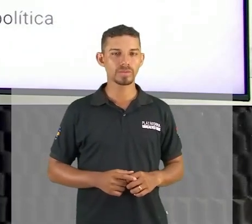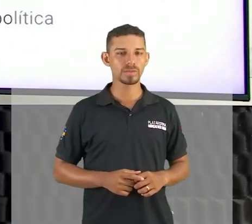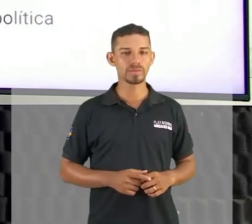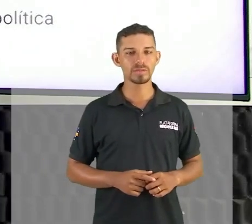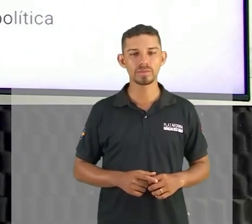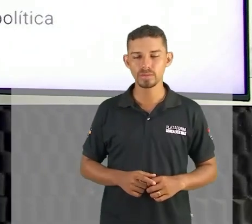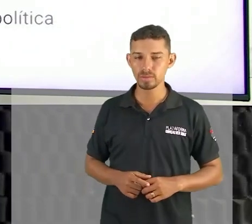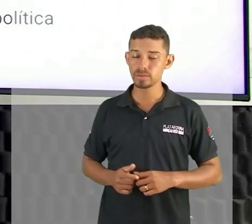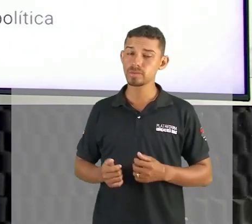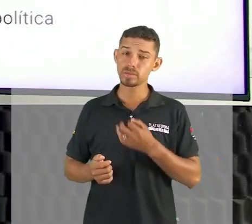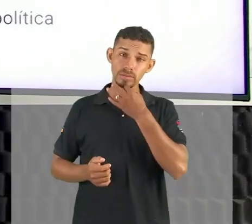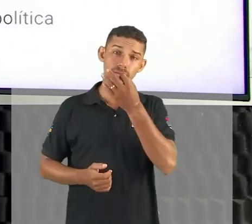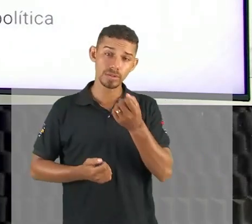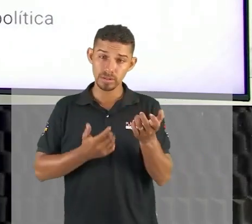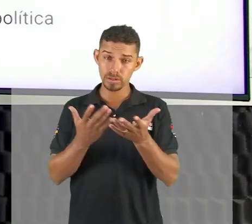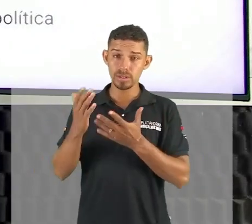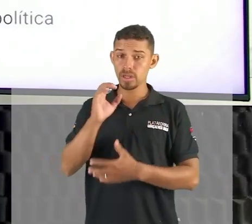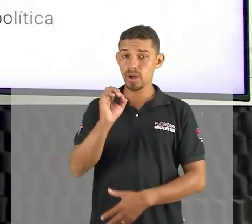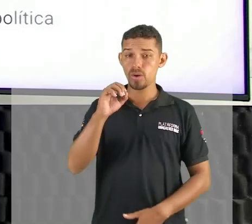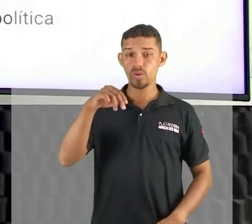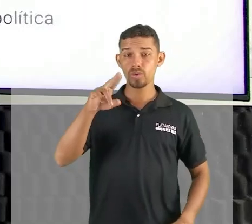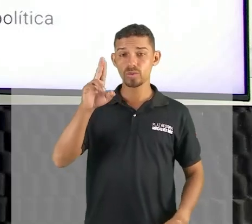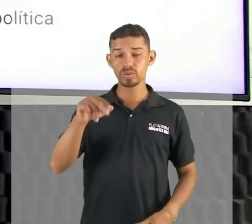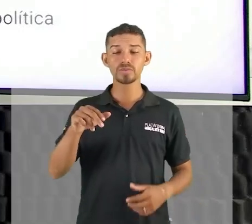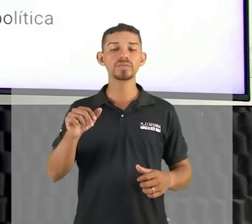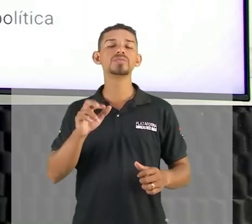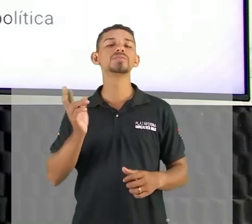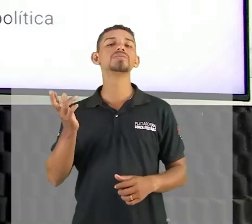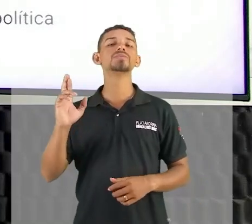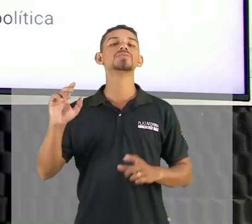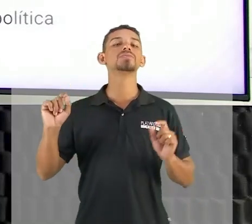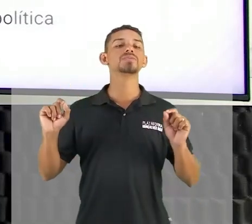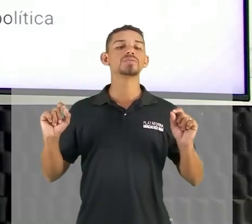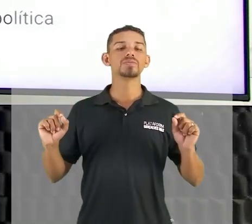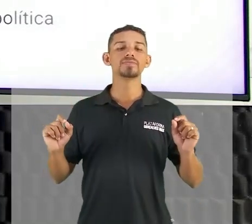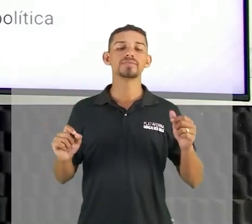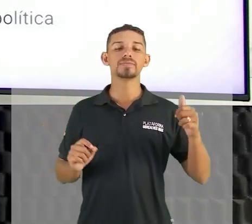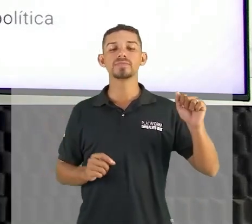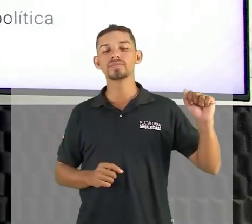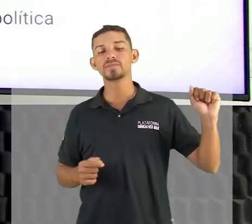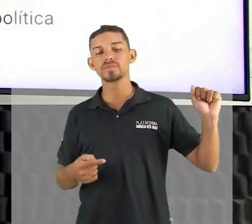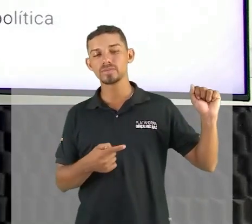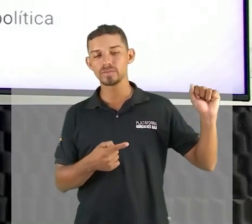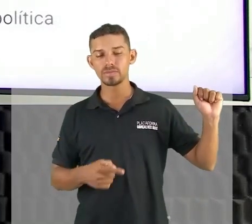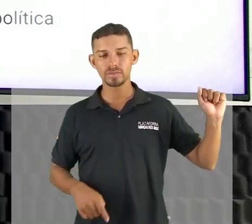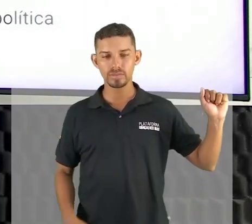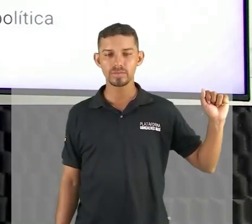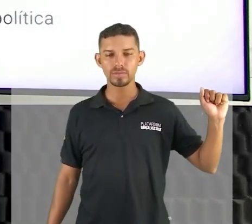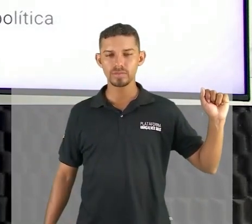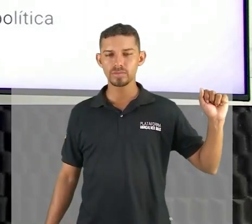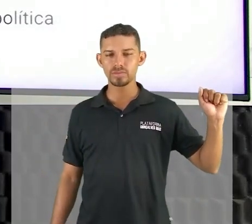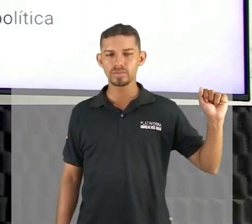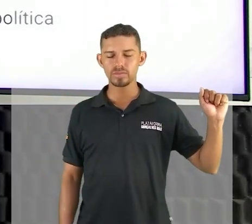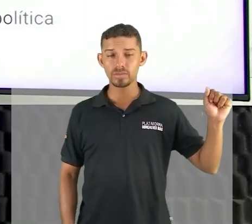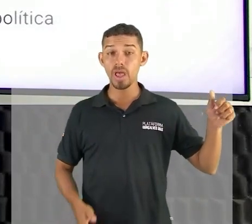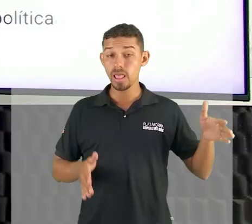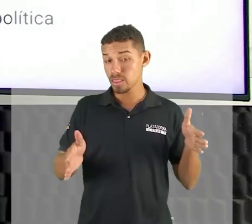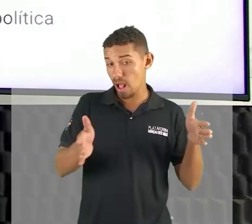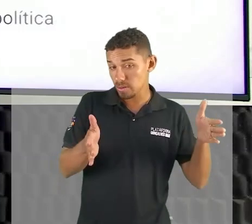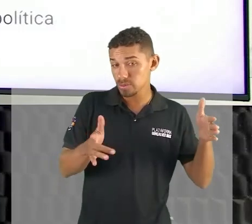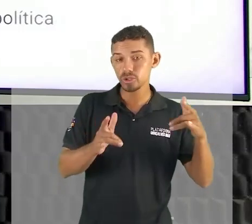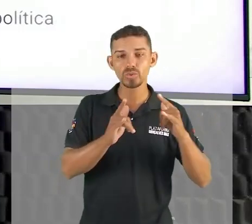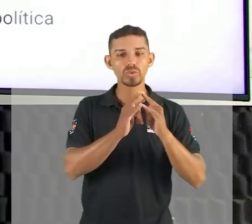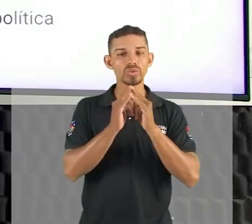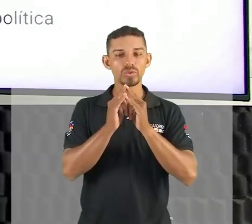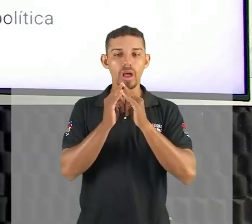Tá? Mencionando a resolução da ONU, referendou o OA. Letra A. Delimitação institucional